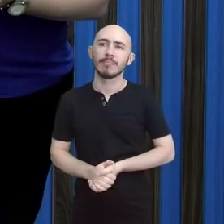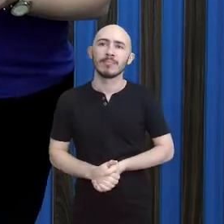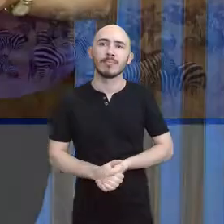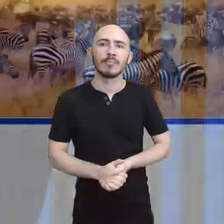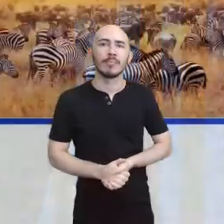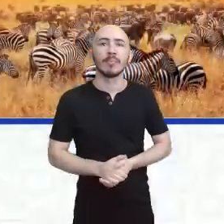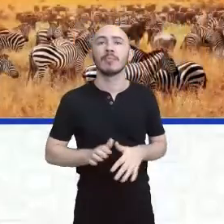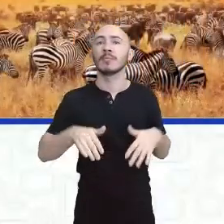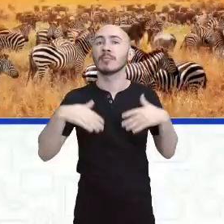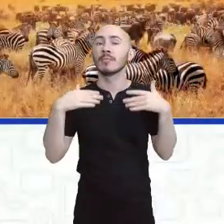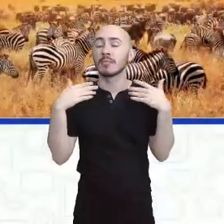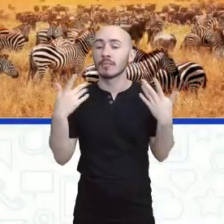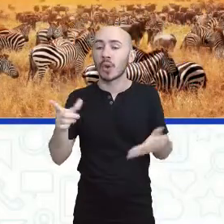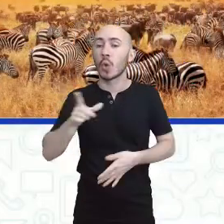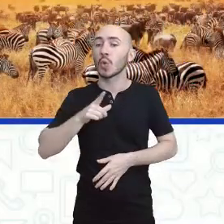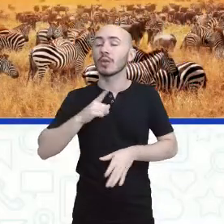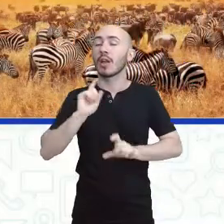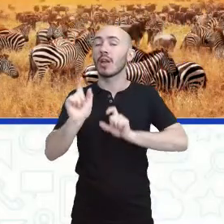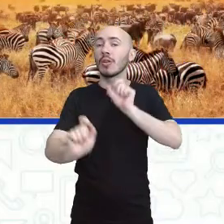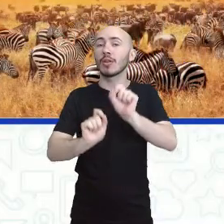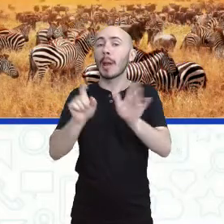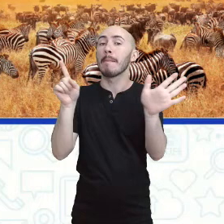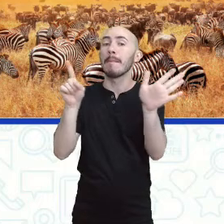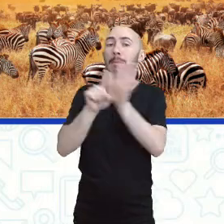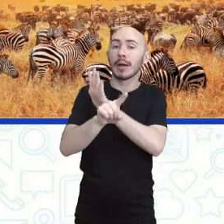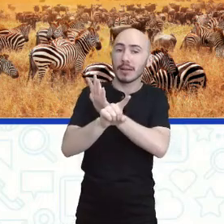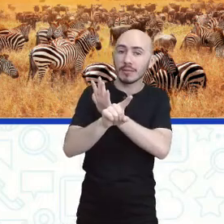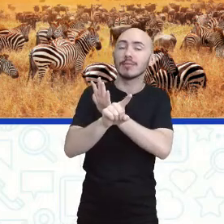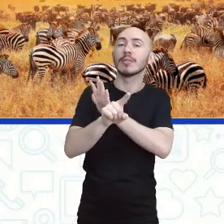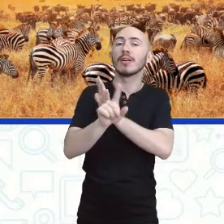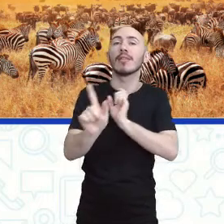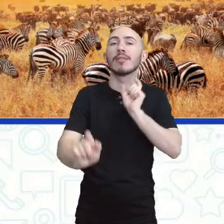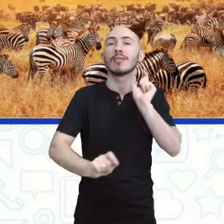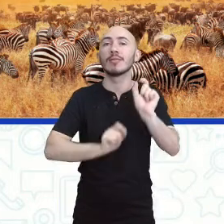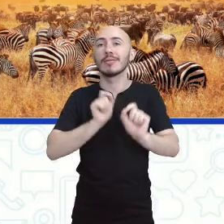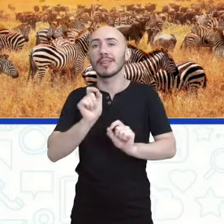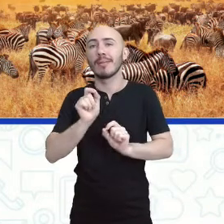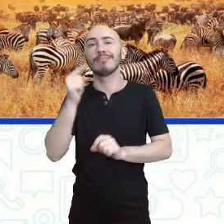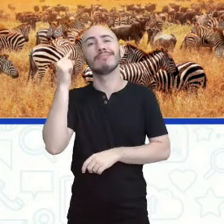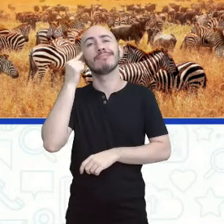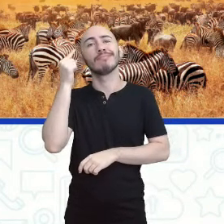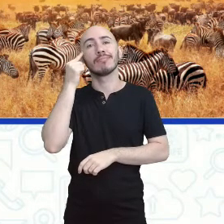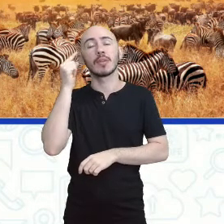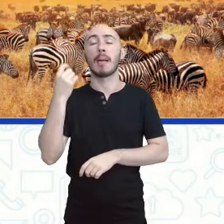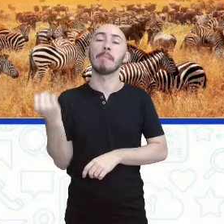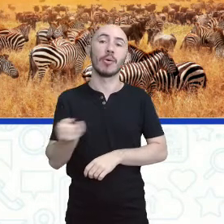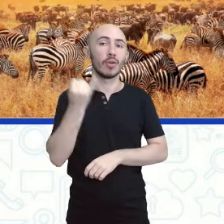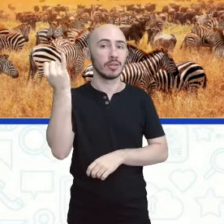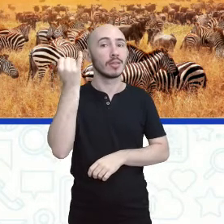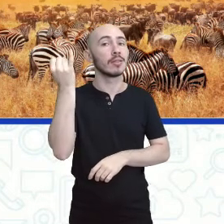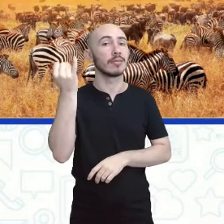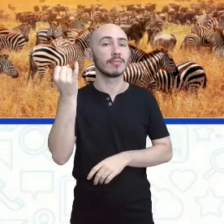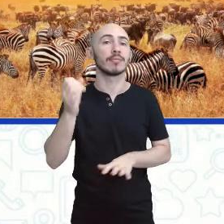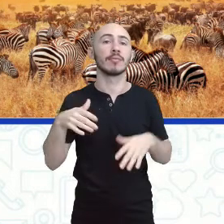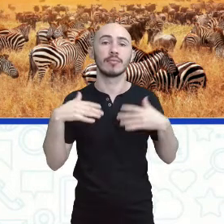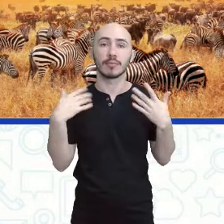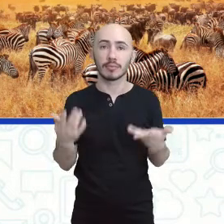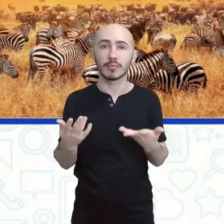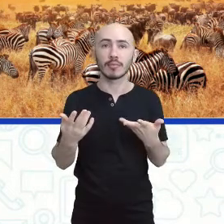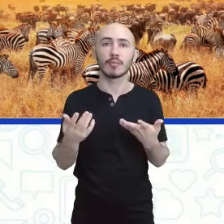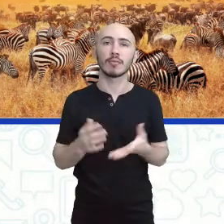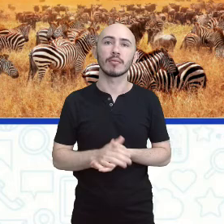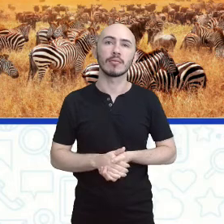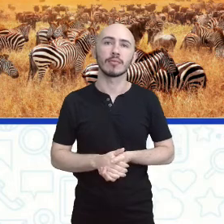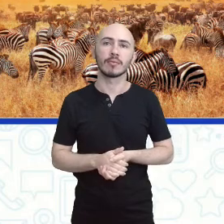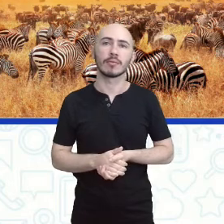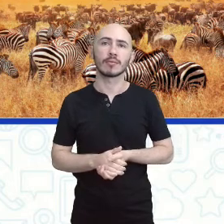Então, ó, a pergunta que não quer calar, né? Uma pergunta super importante aí, que é